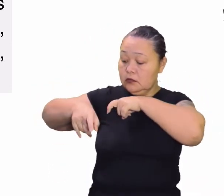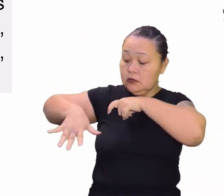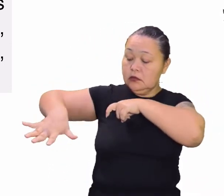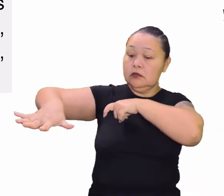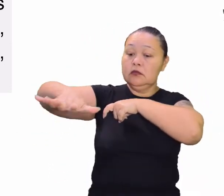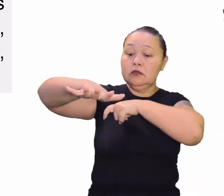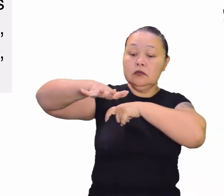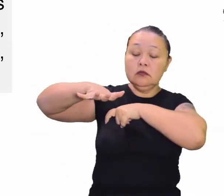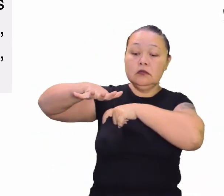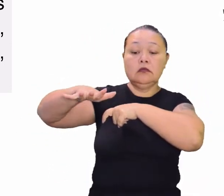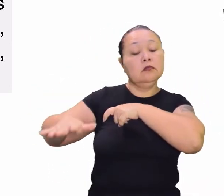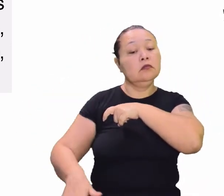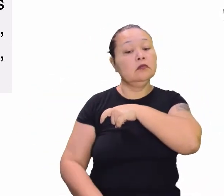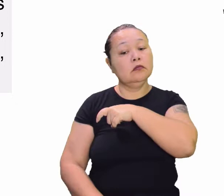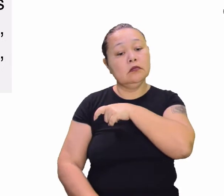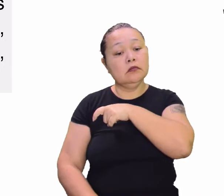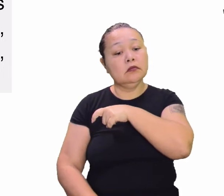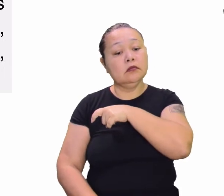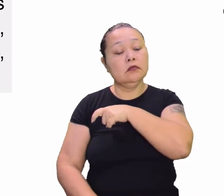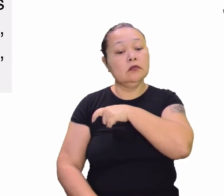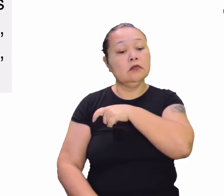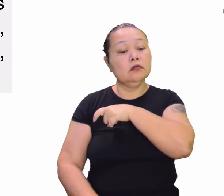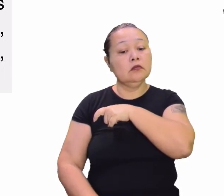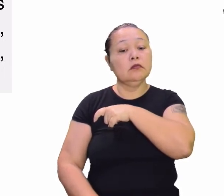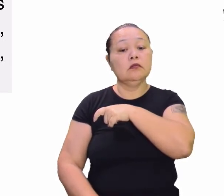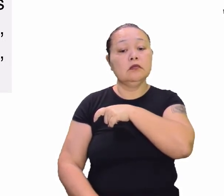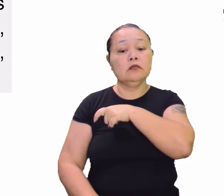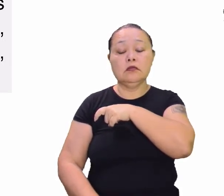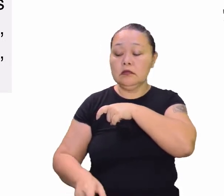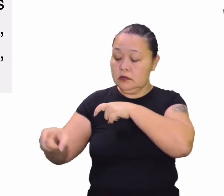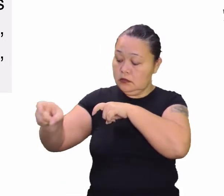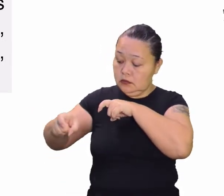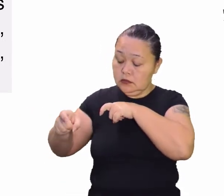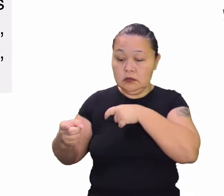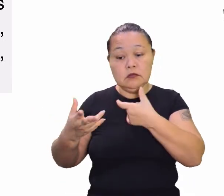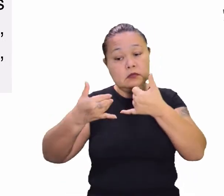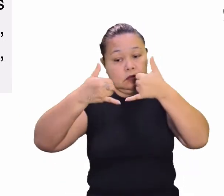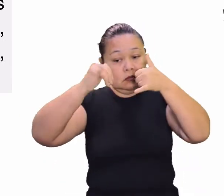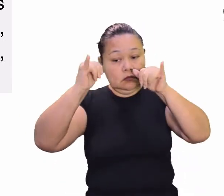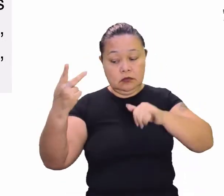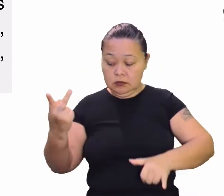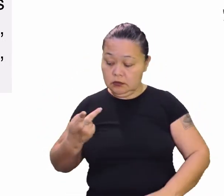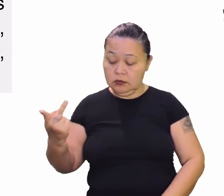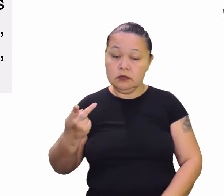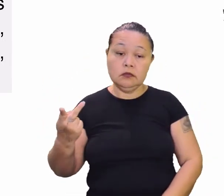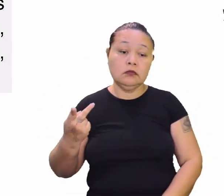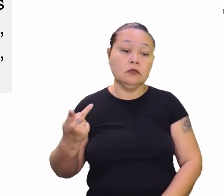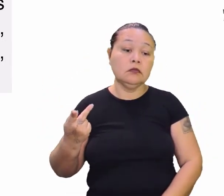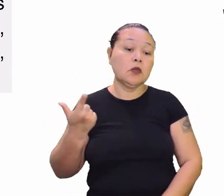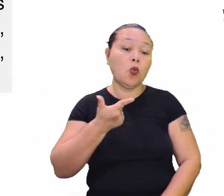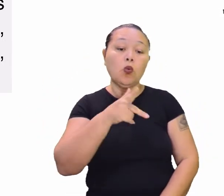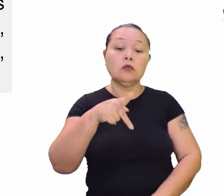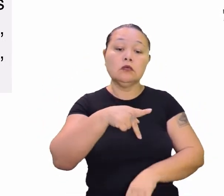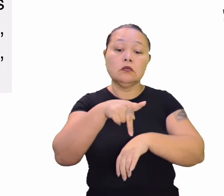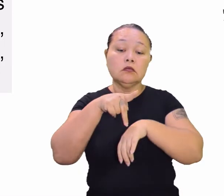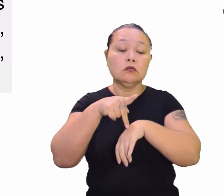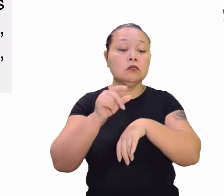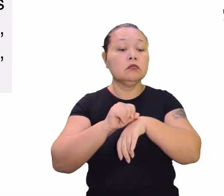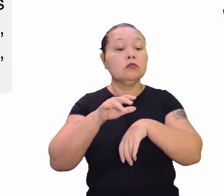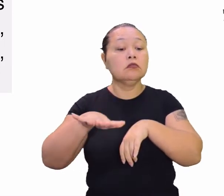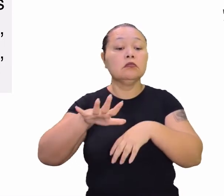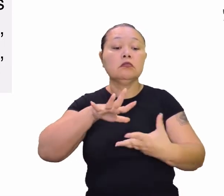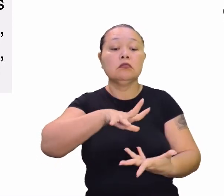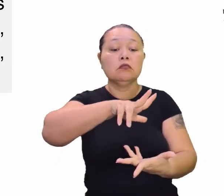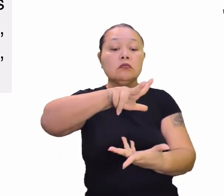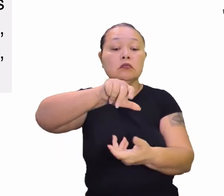que são agropecuária, ok? Agricultura e pecuária. E outros países se destacam no